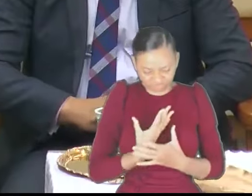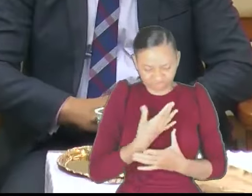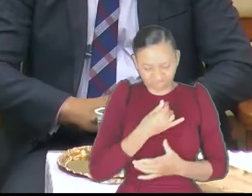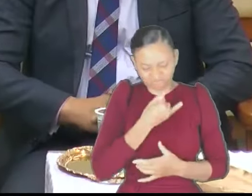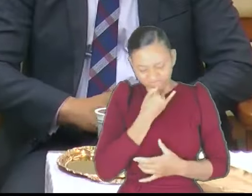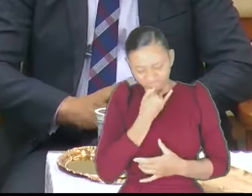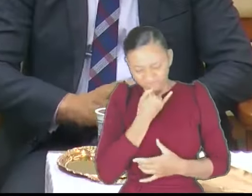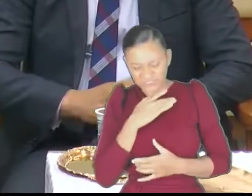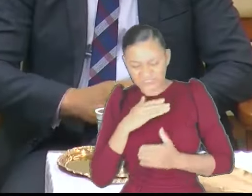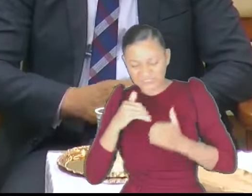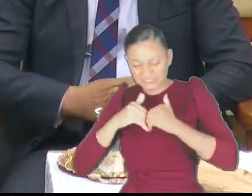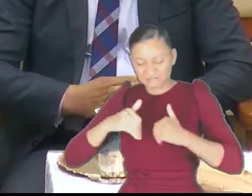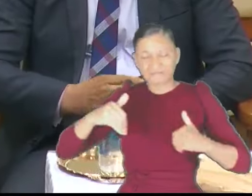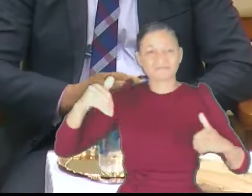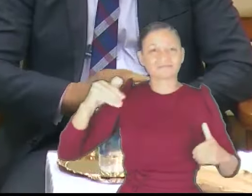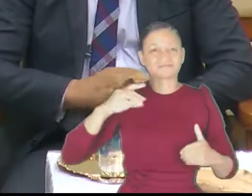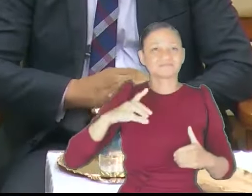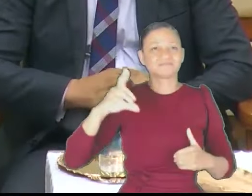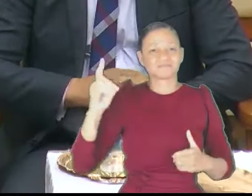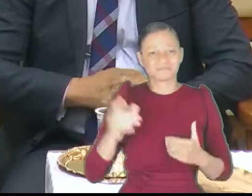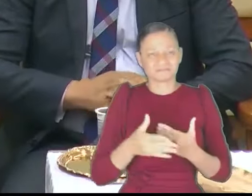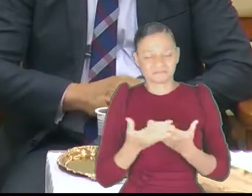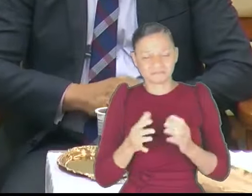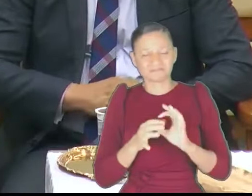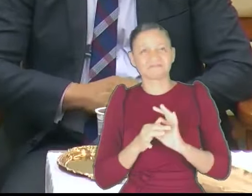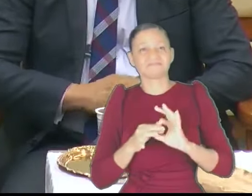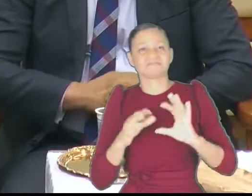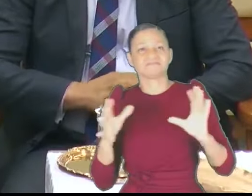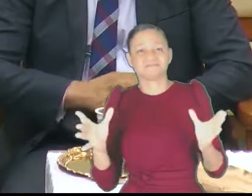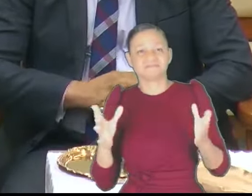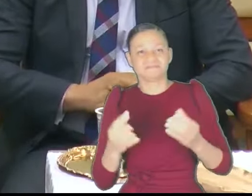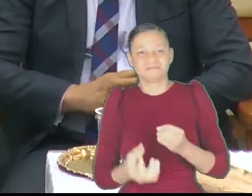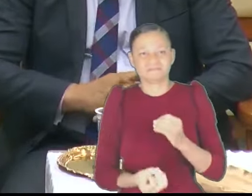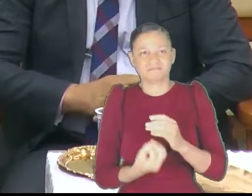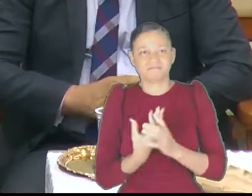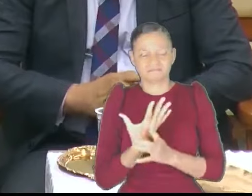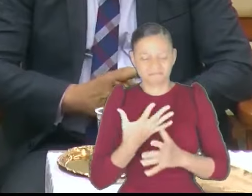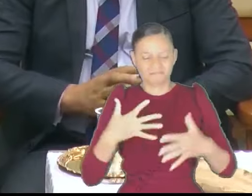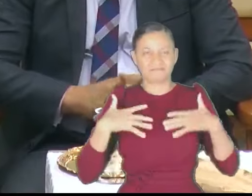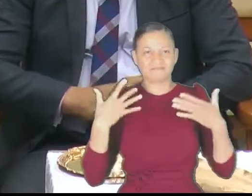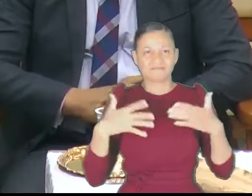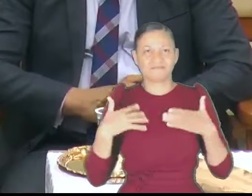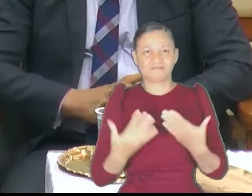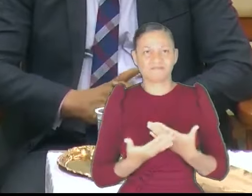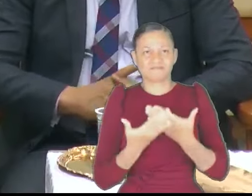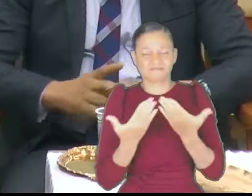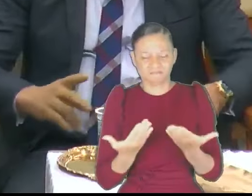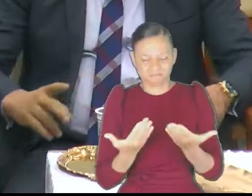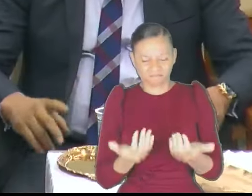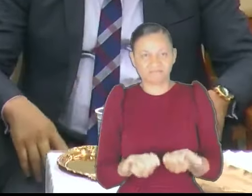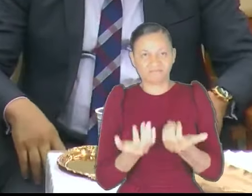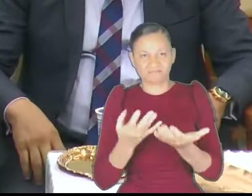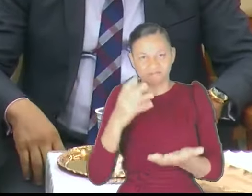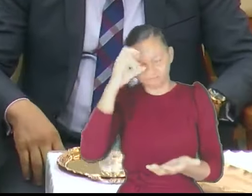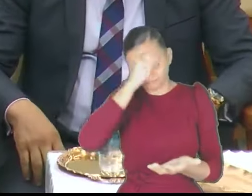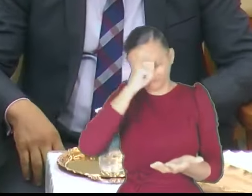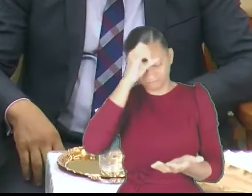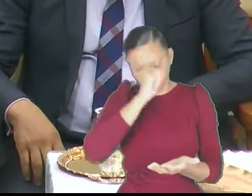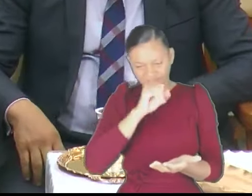da presença de Deus, mas a liberalidade gera alegria e te coloca no céu. Aprenda